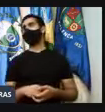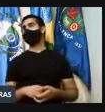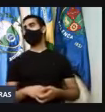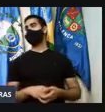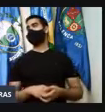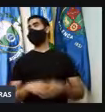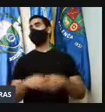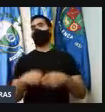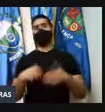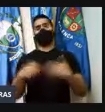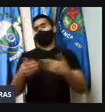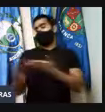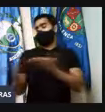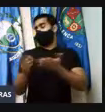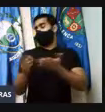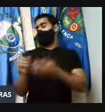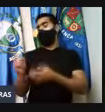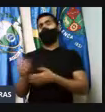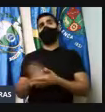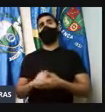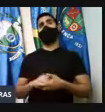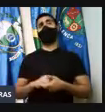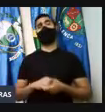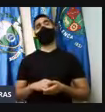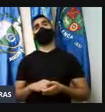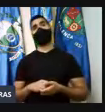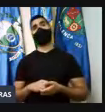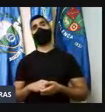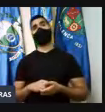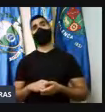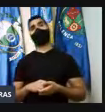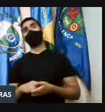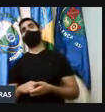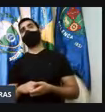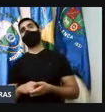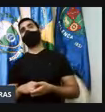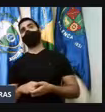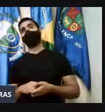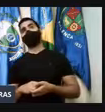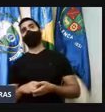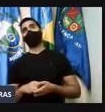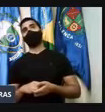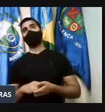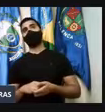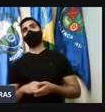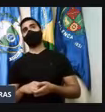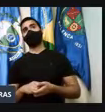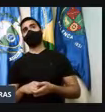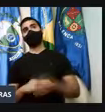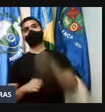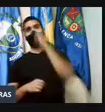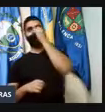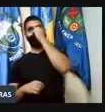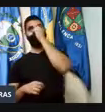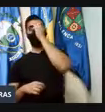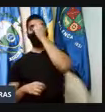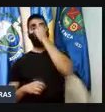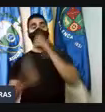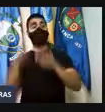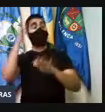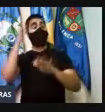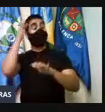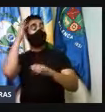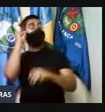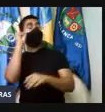vir aqui. O convite... Presidente, pela ordem. Ou não? Eu acho que a ideia do vereador Silva é plausível, é